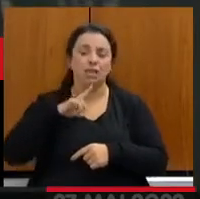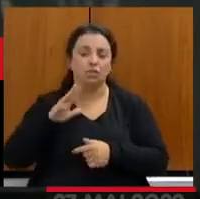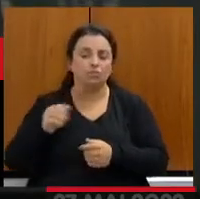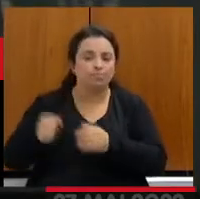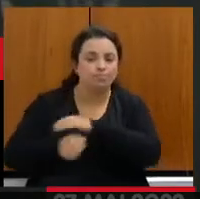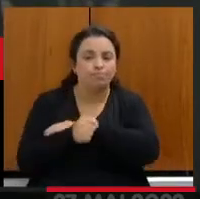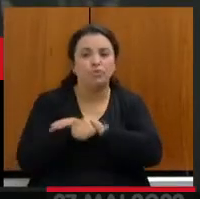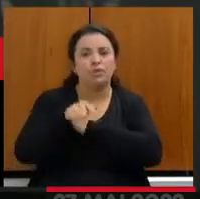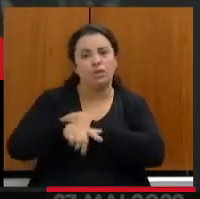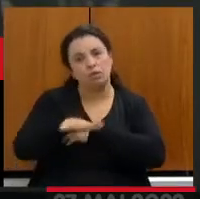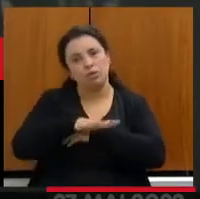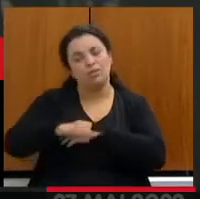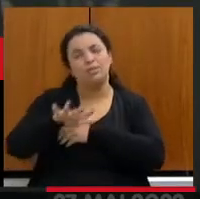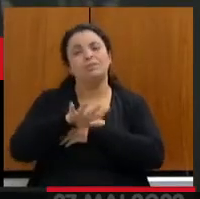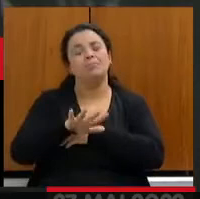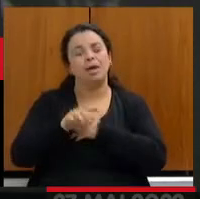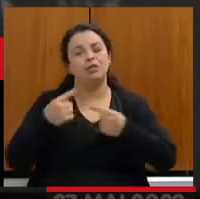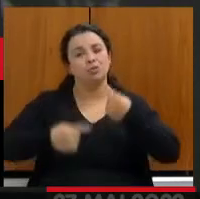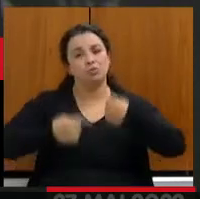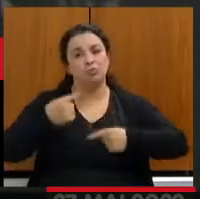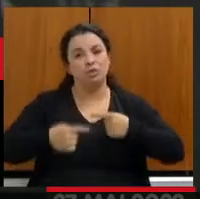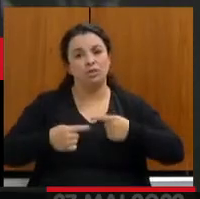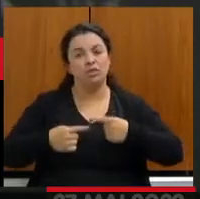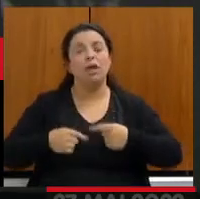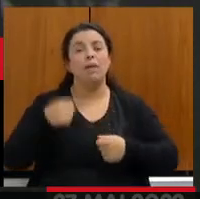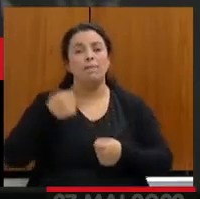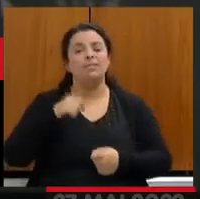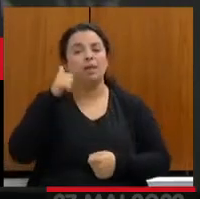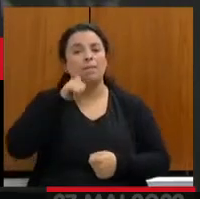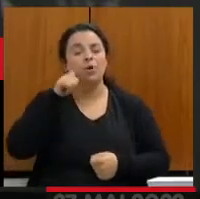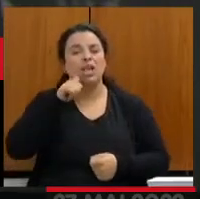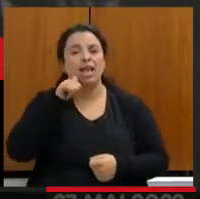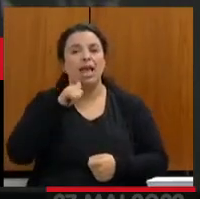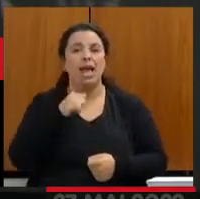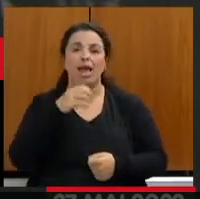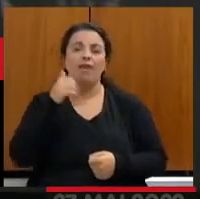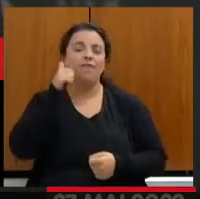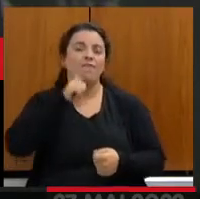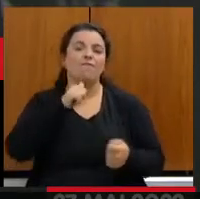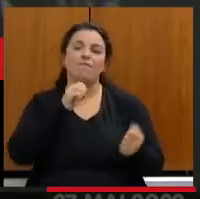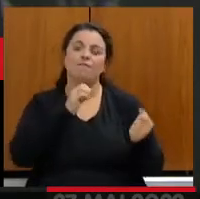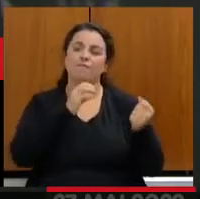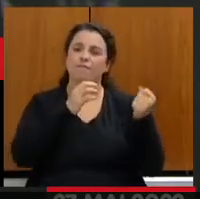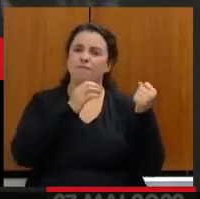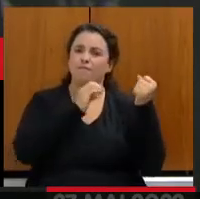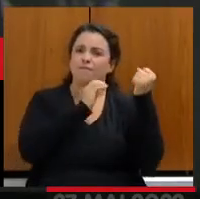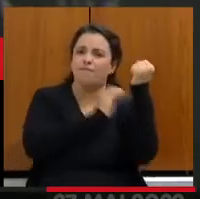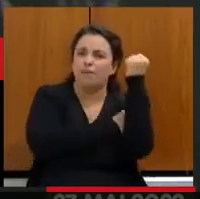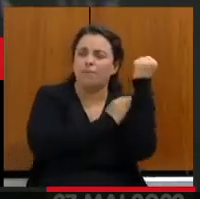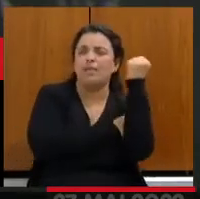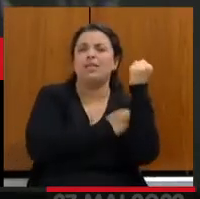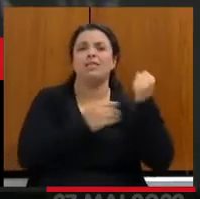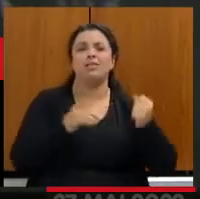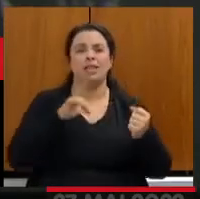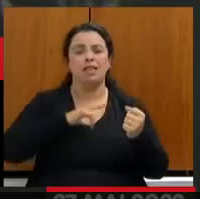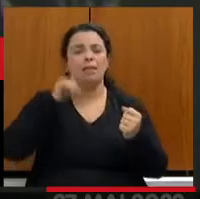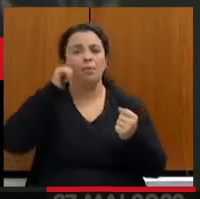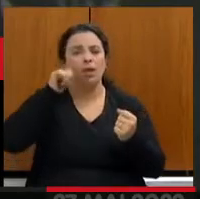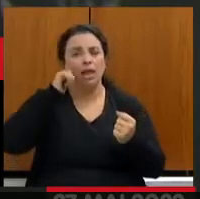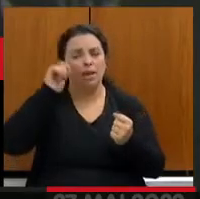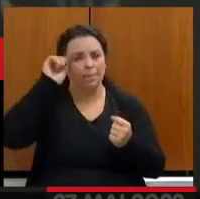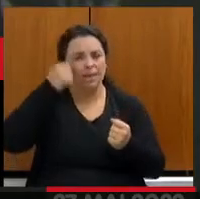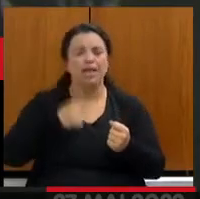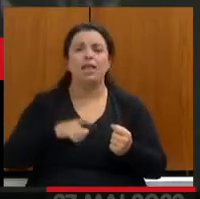nesse espaço Porque não basta ser mulher tem que ser mulher feminista o seu moleque vai bancar nossas pautas tem que ser mulher preta tem que ter